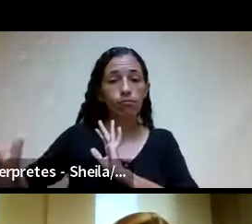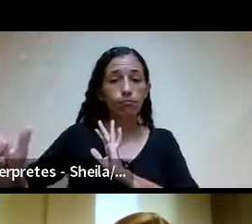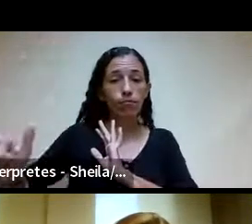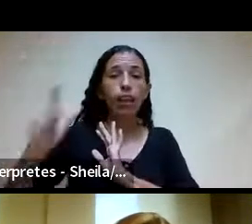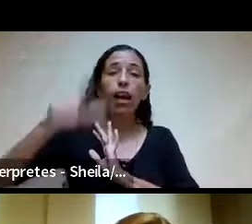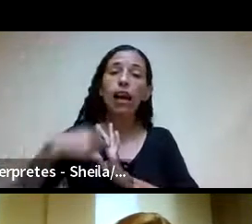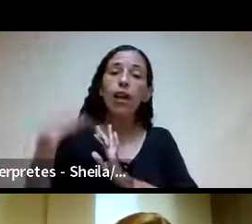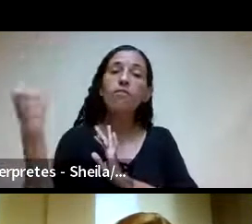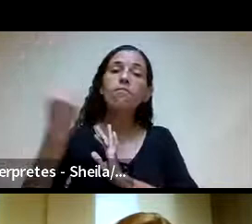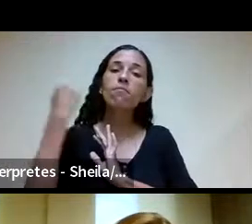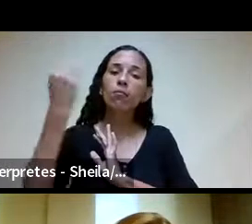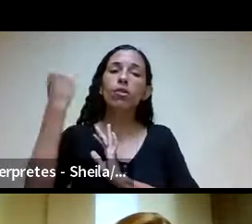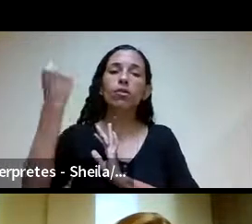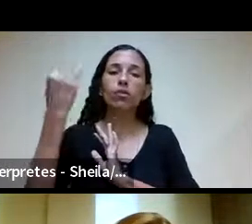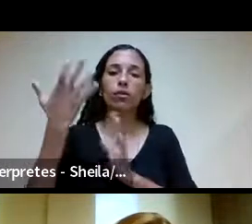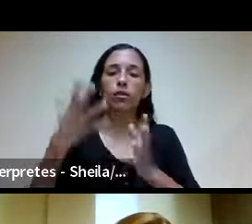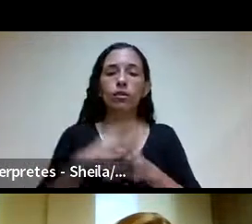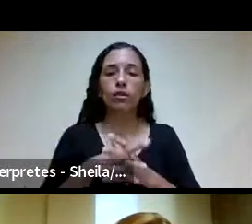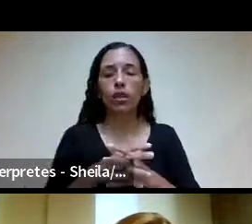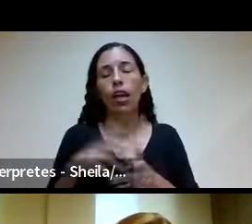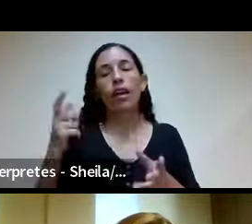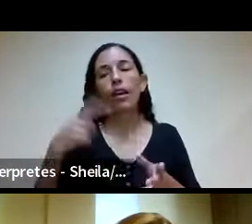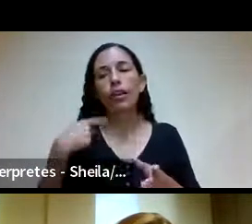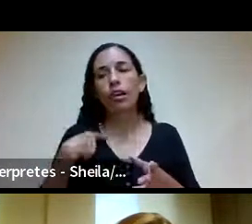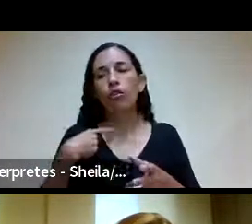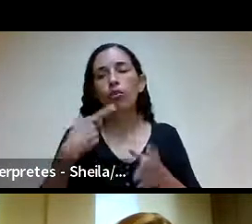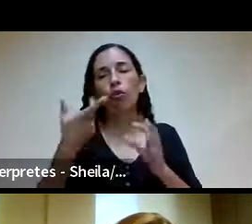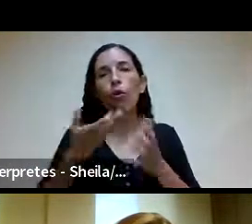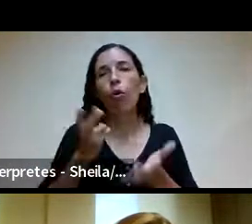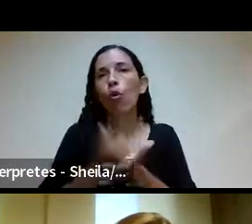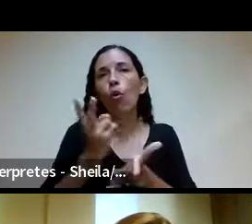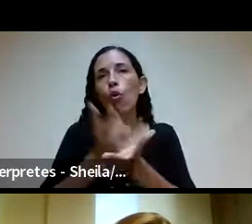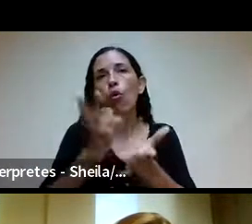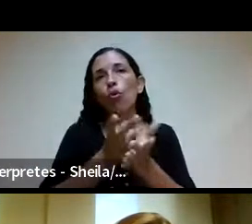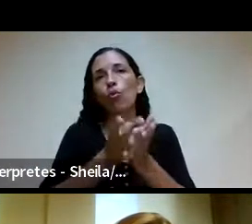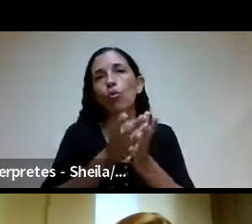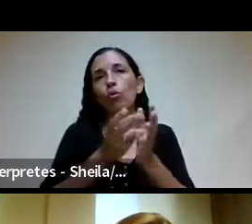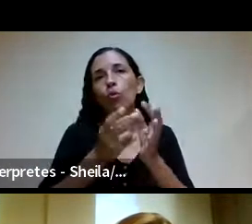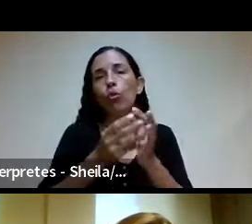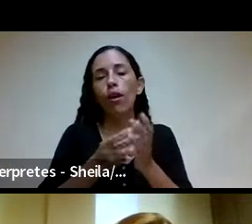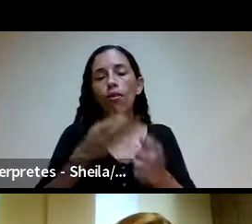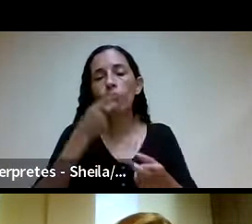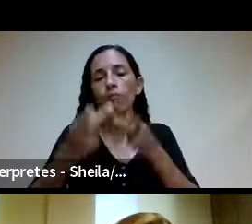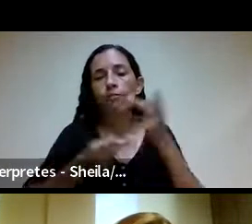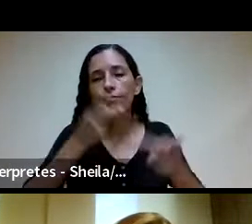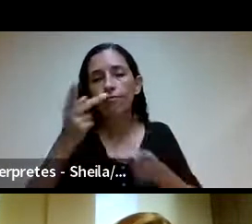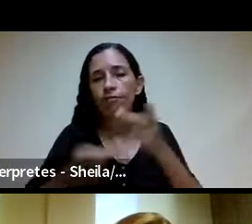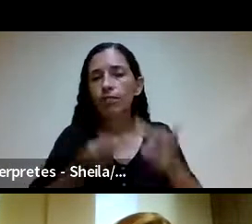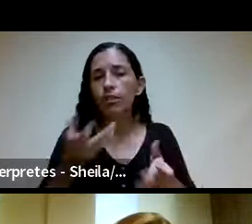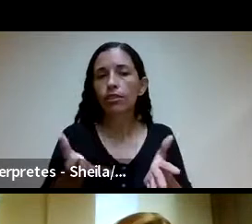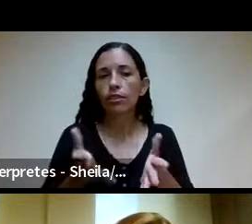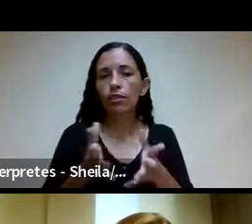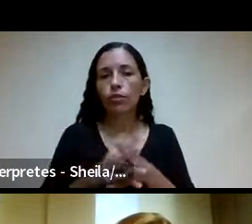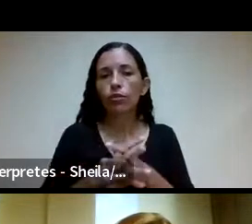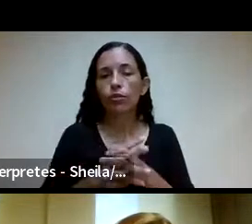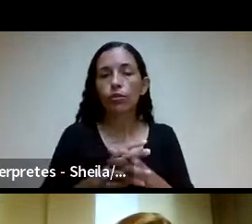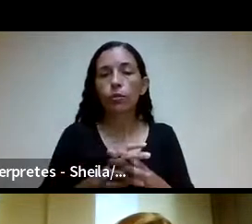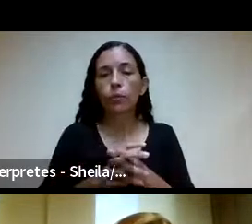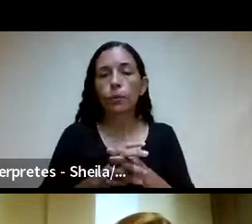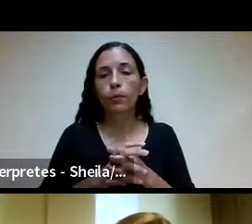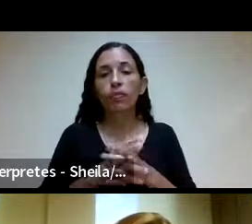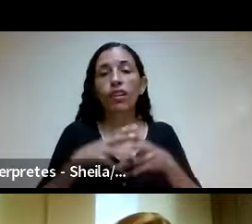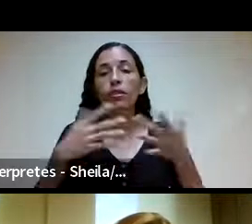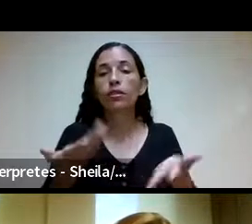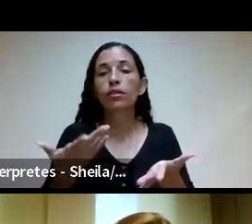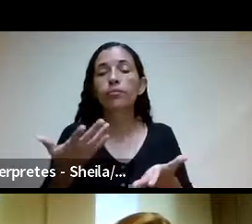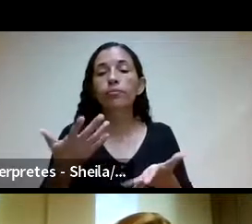Para além disso, não vou me delongar sobre o mérito, mas apenas para afirmar que não há como conceber